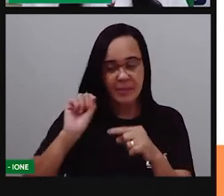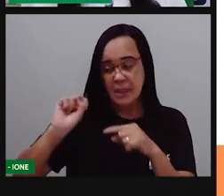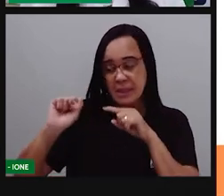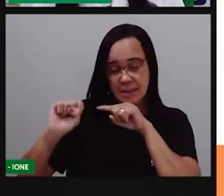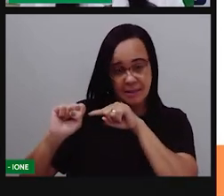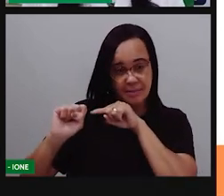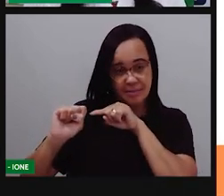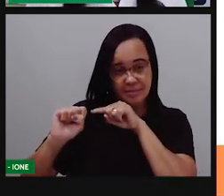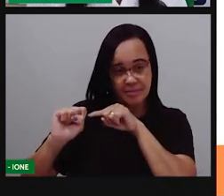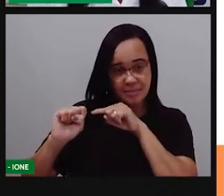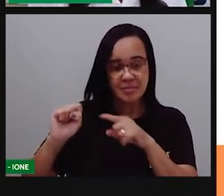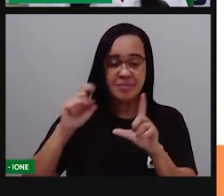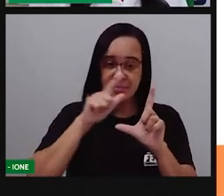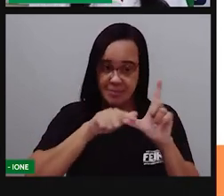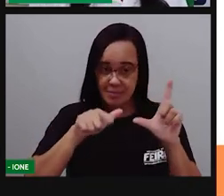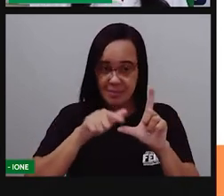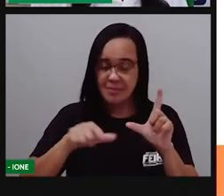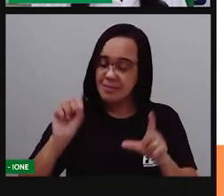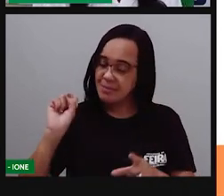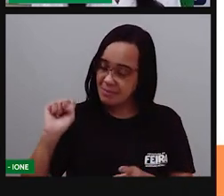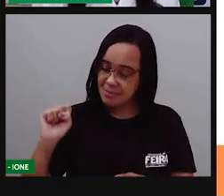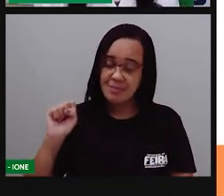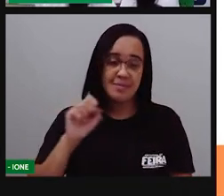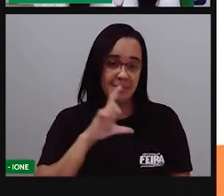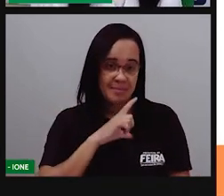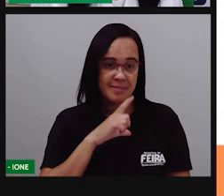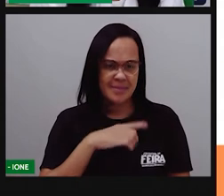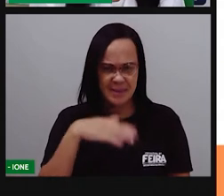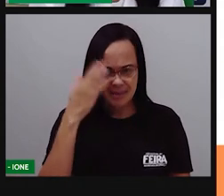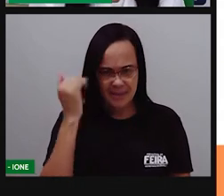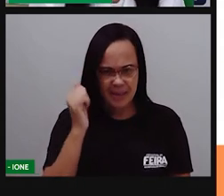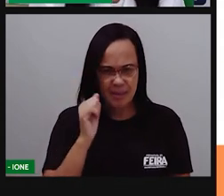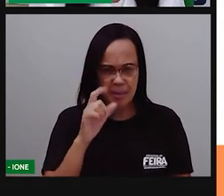Você já conseguiu descobrir passa com elas